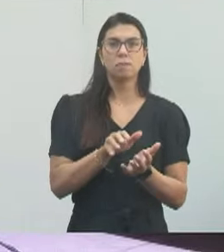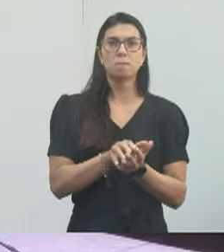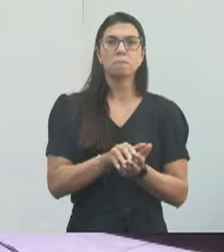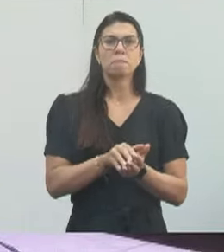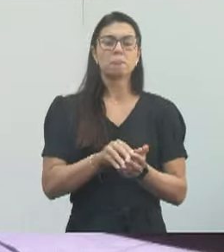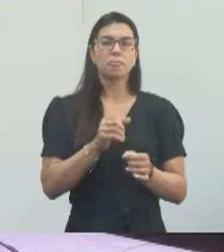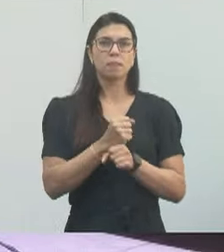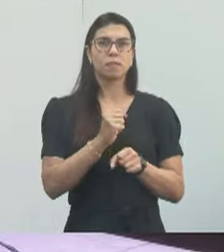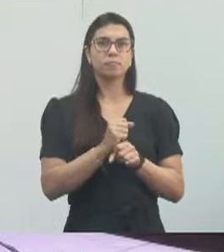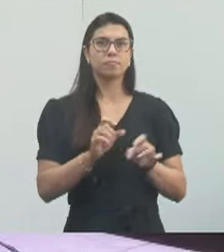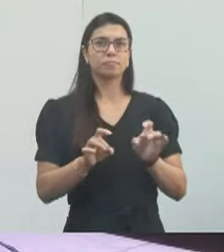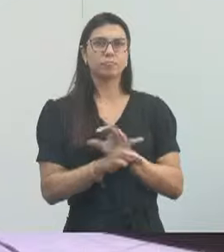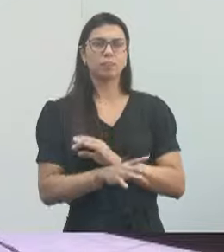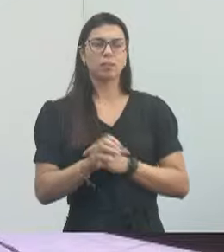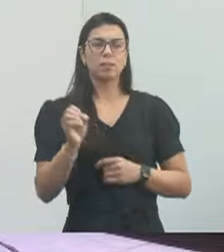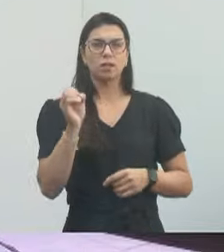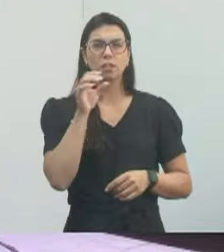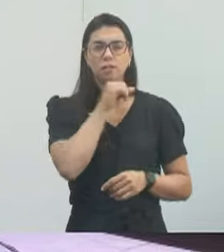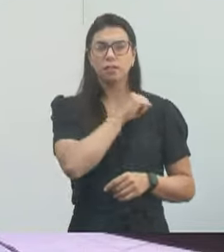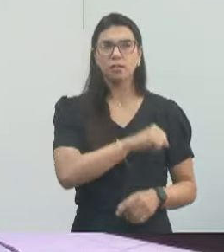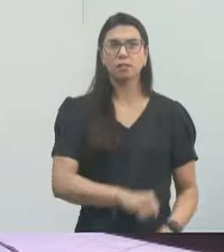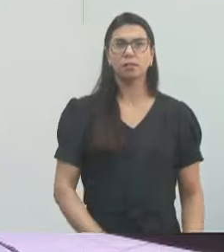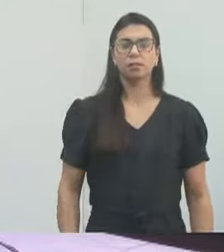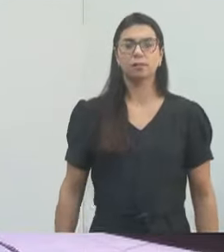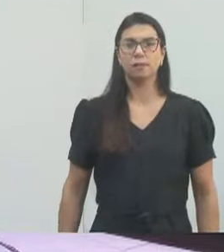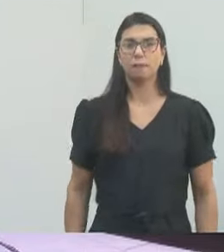para que a gente possa regularizar essa